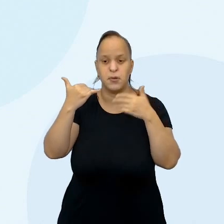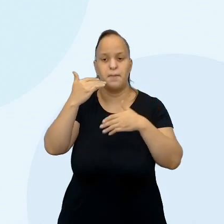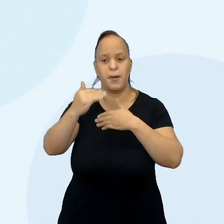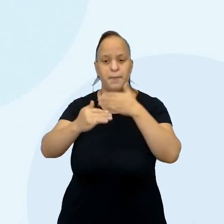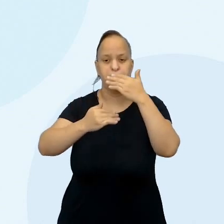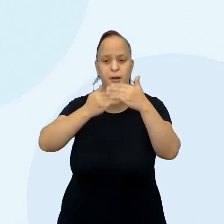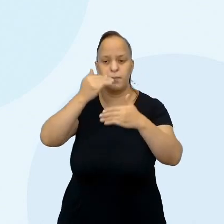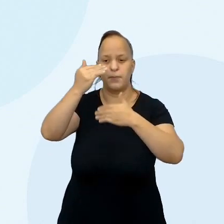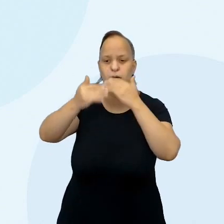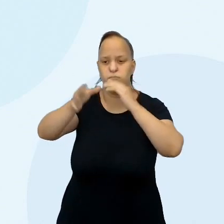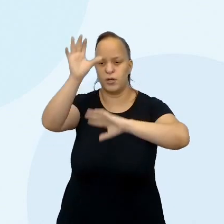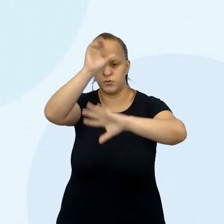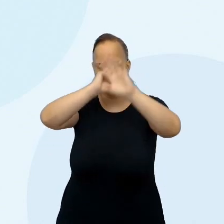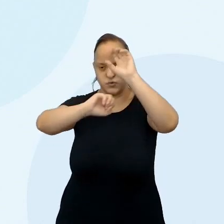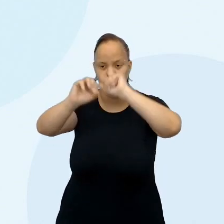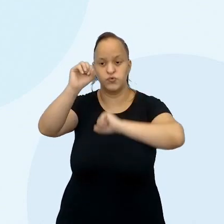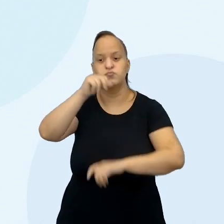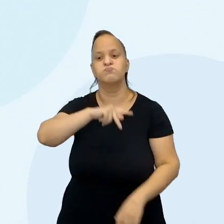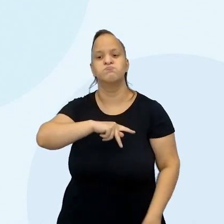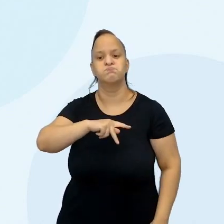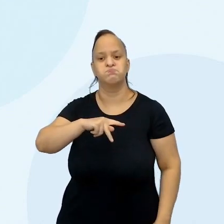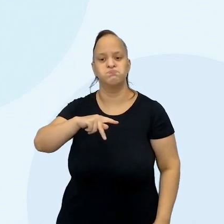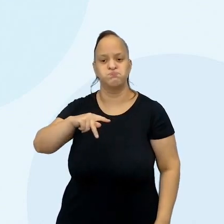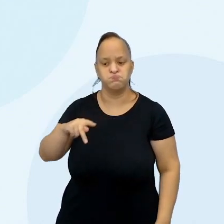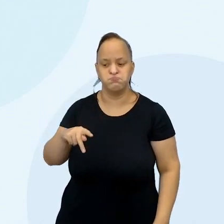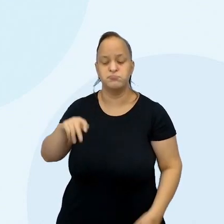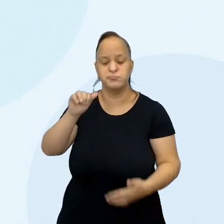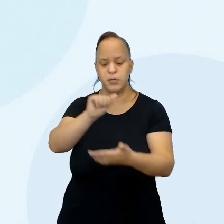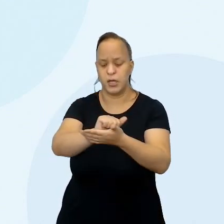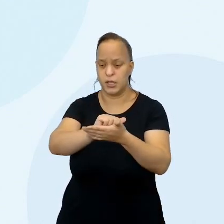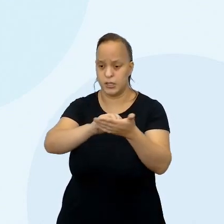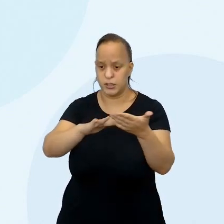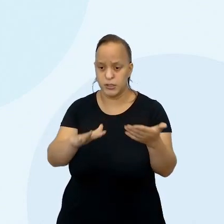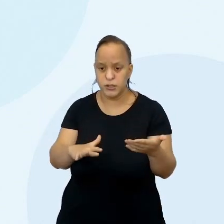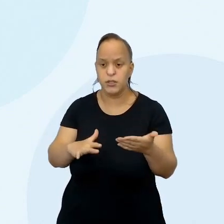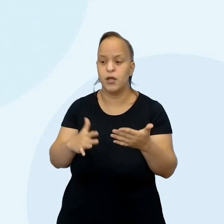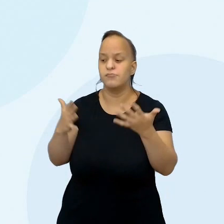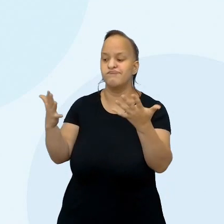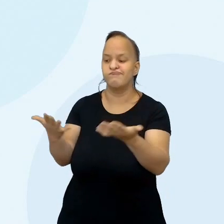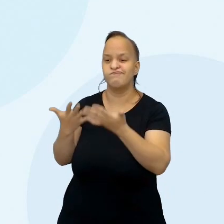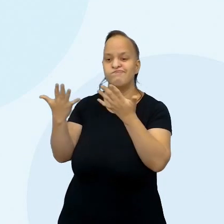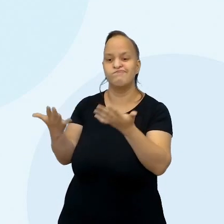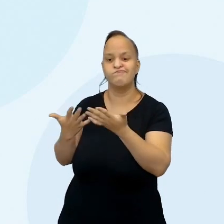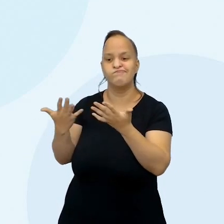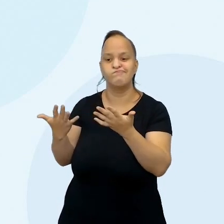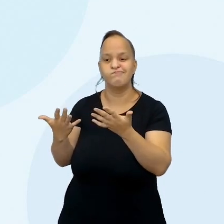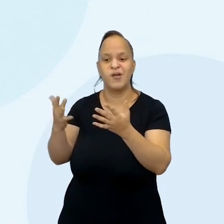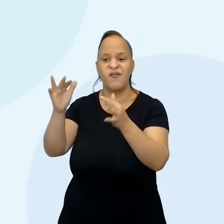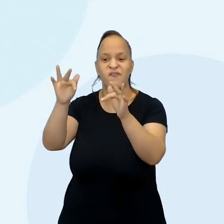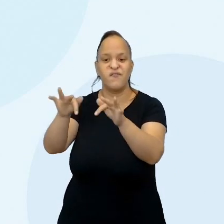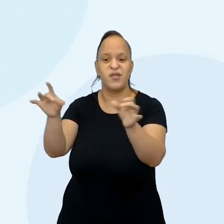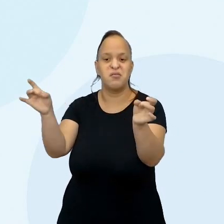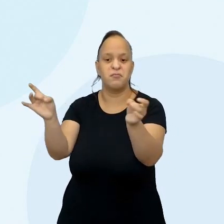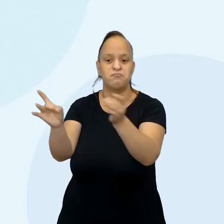de aprendizagem, o professor vai propor algumas atividades e, no final, vai pedir para que anotem as conclusões em seus diários de